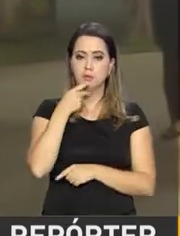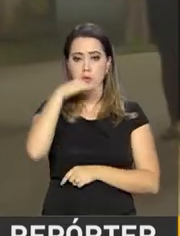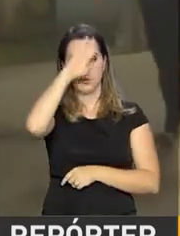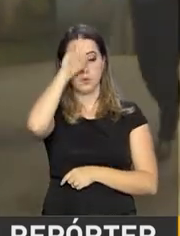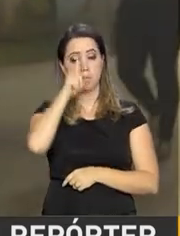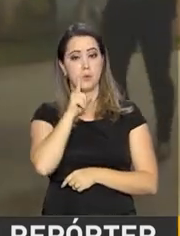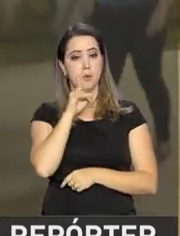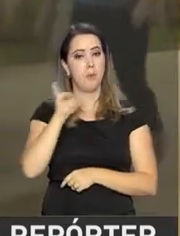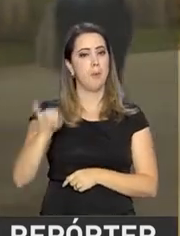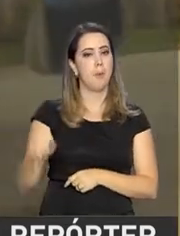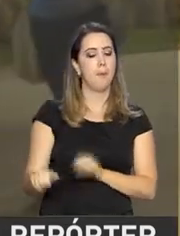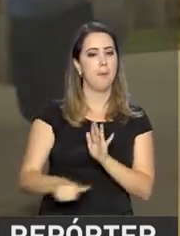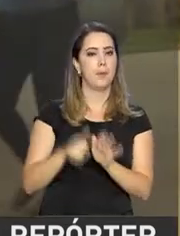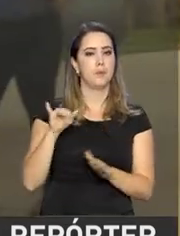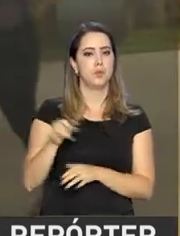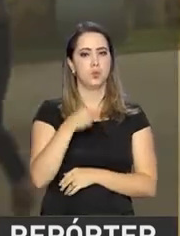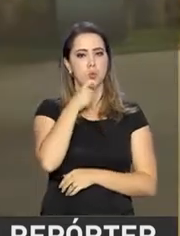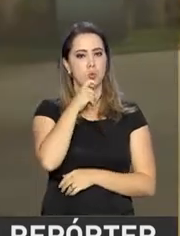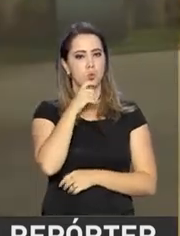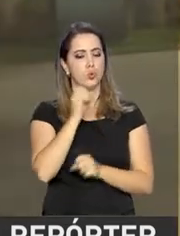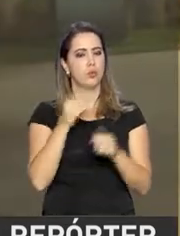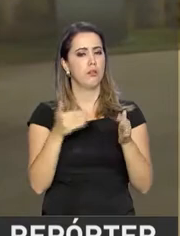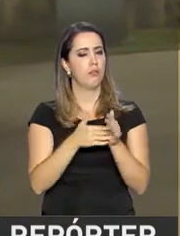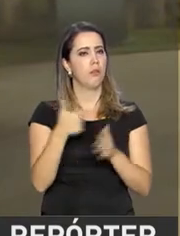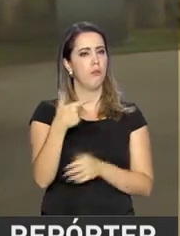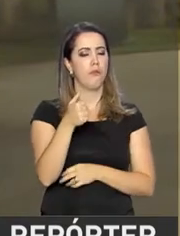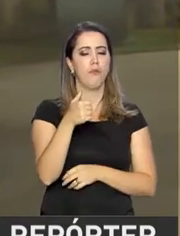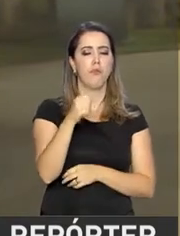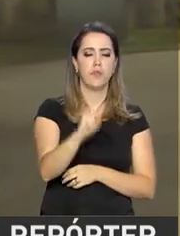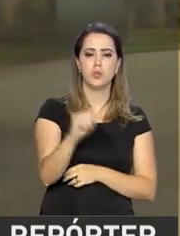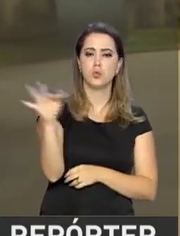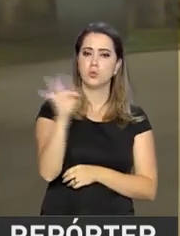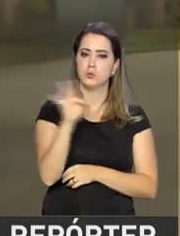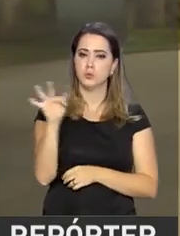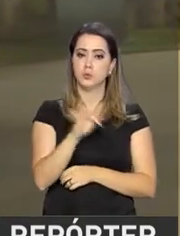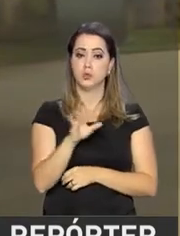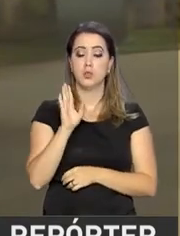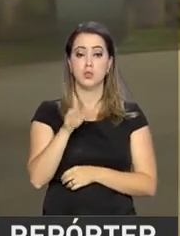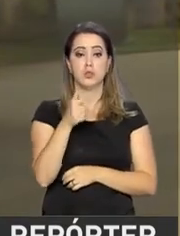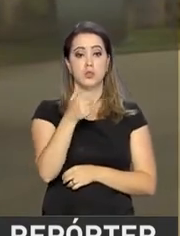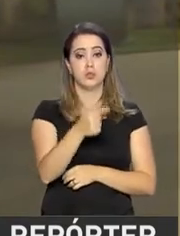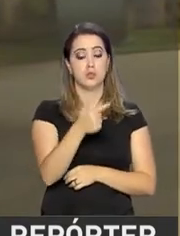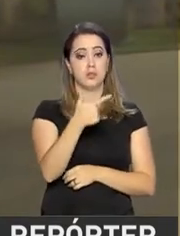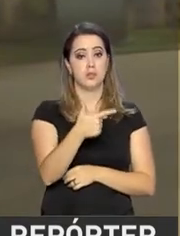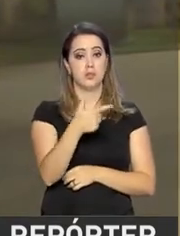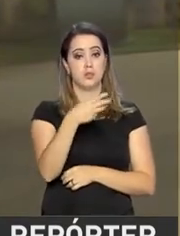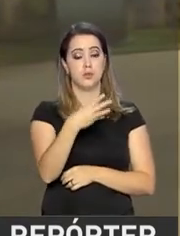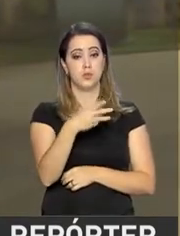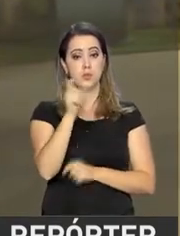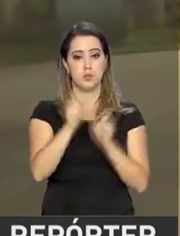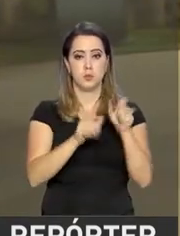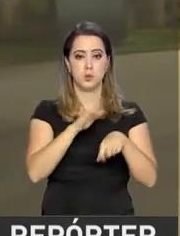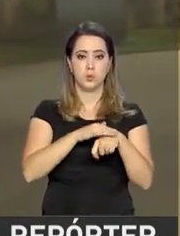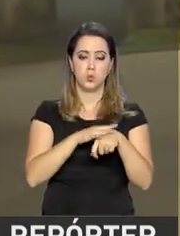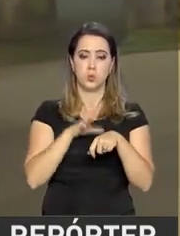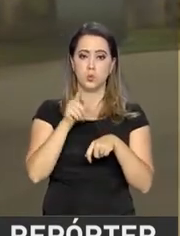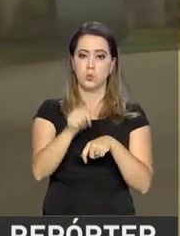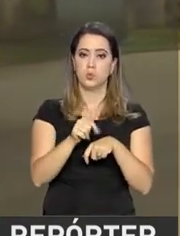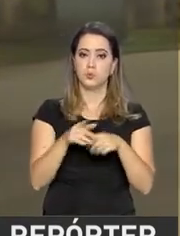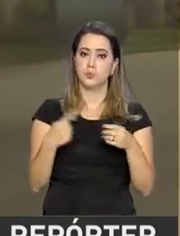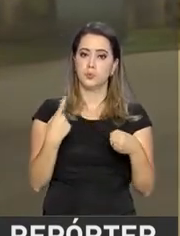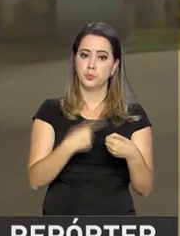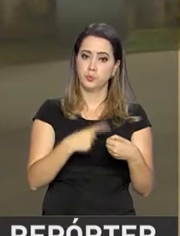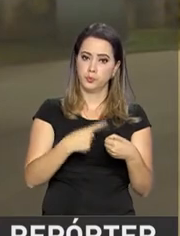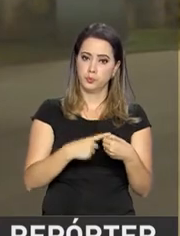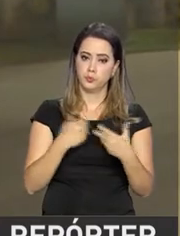do ano passado até 28 de fevereiro, foram registrados 723 casos da doença, todos silvestres, ou